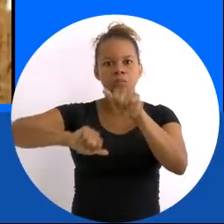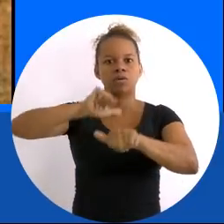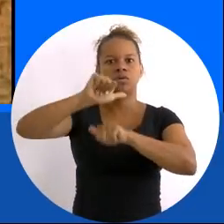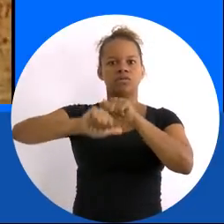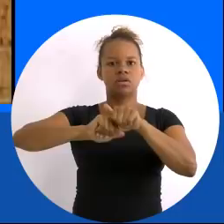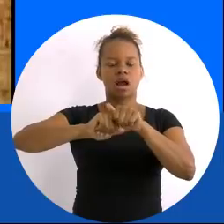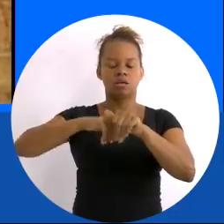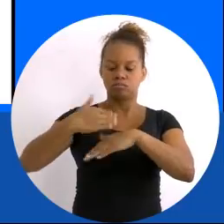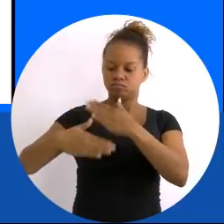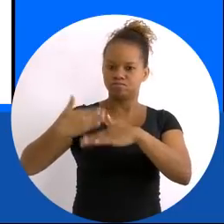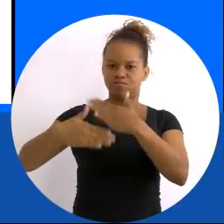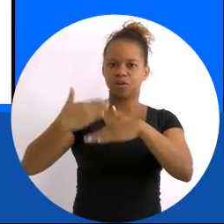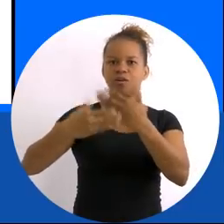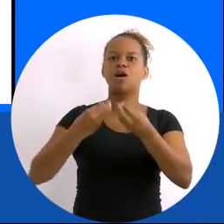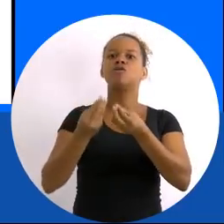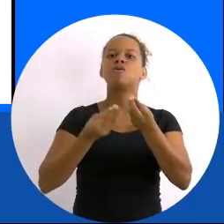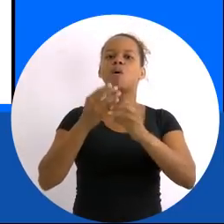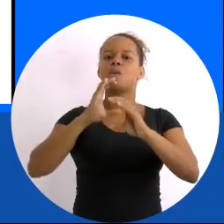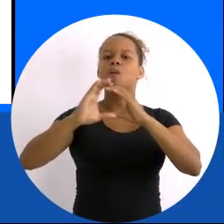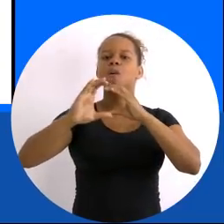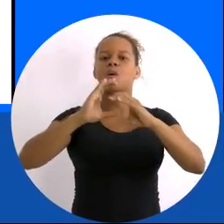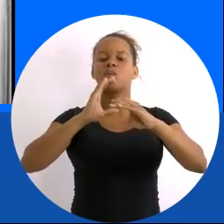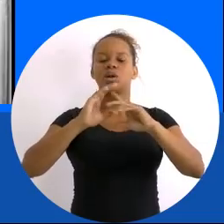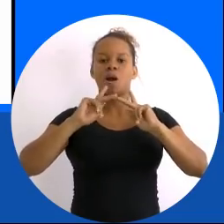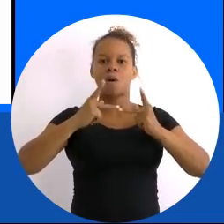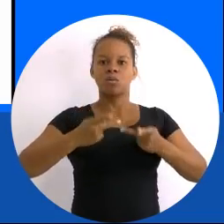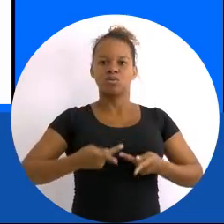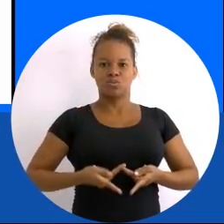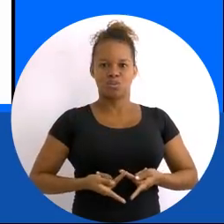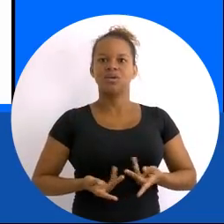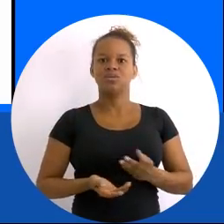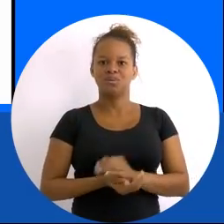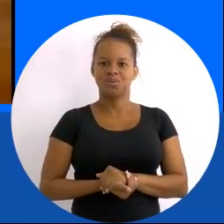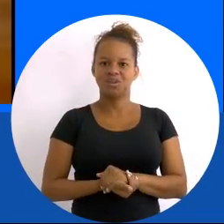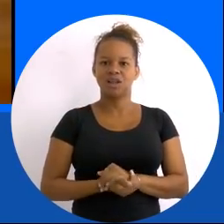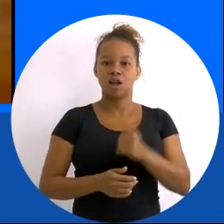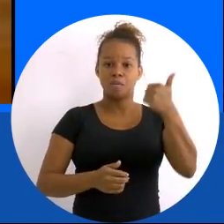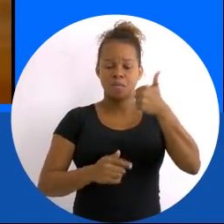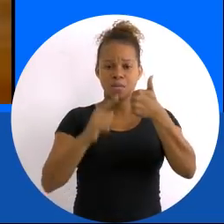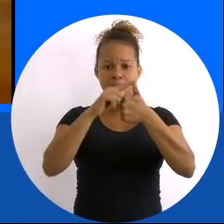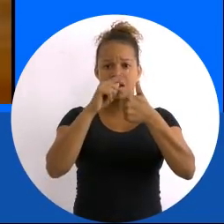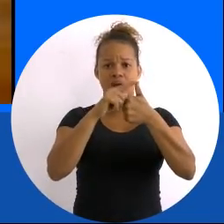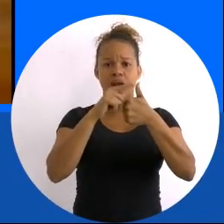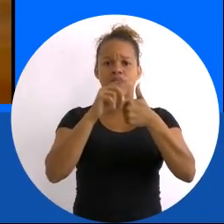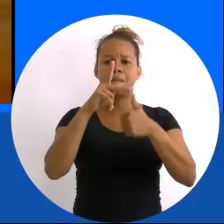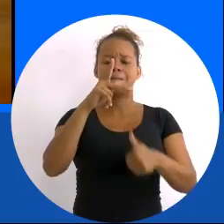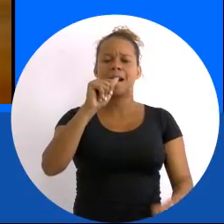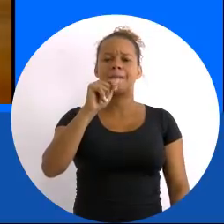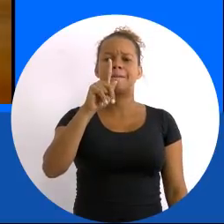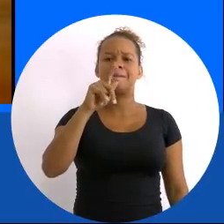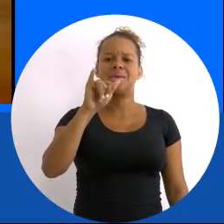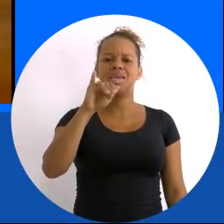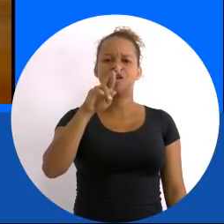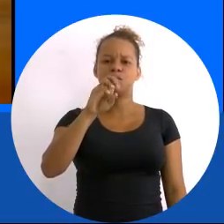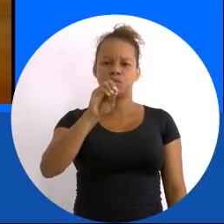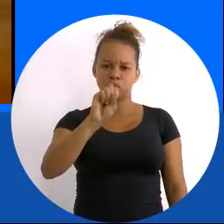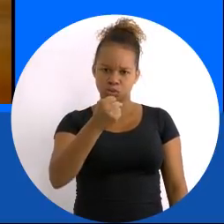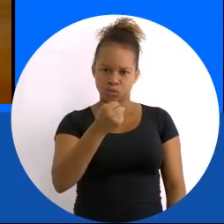e revolucionar a forma de se comunicar com os humanos. Uma das primeiras foram os papiros e